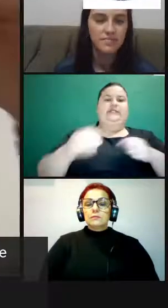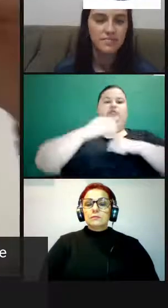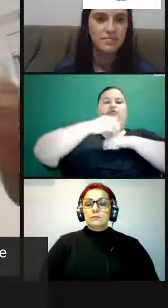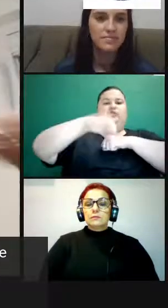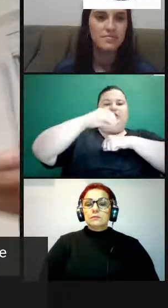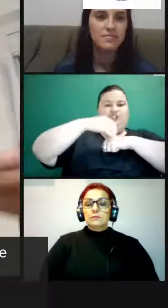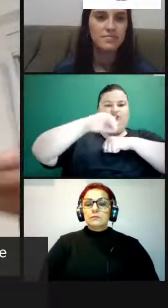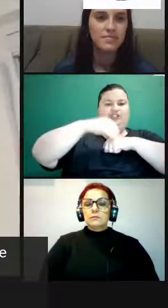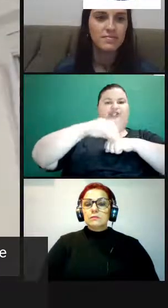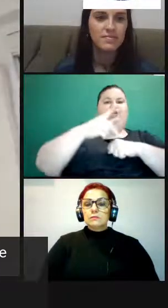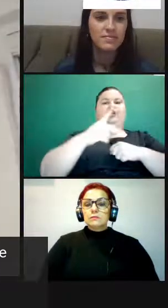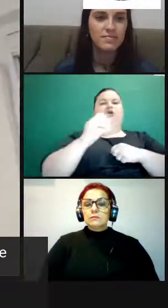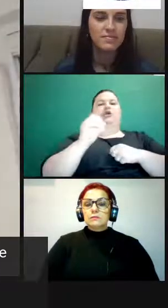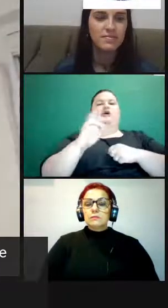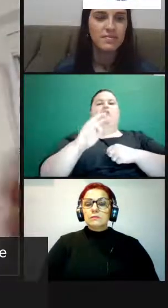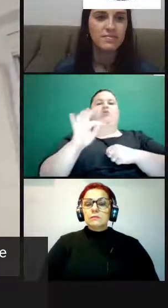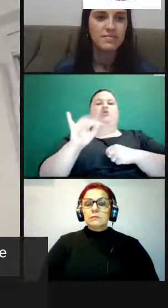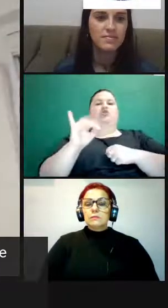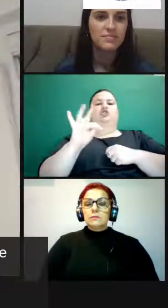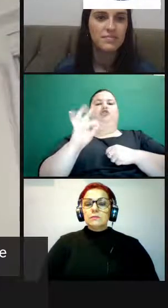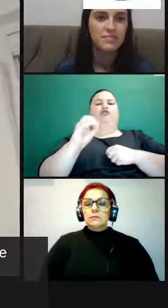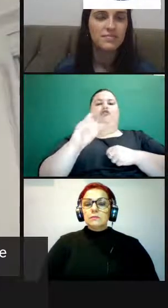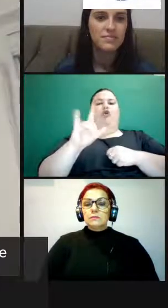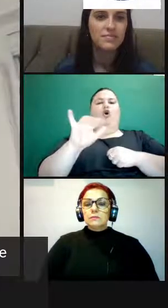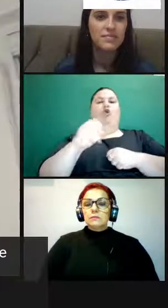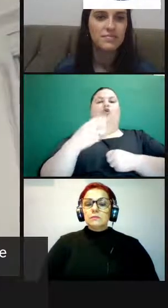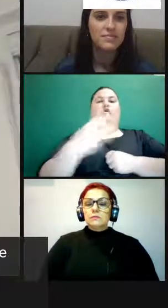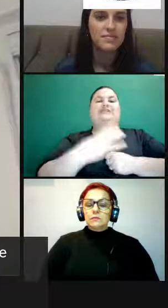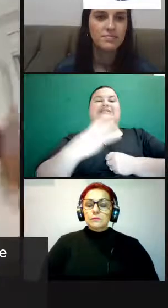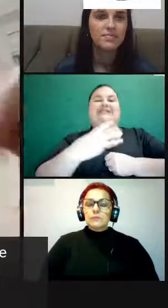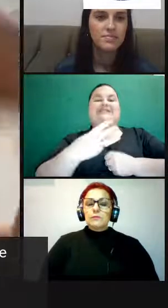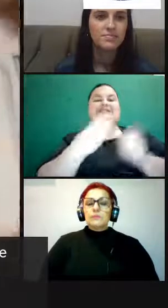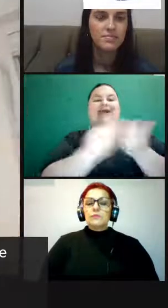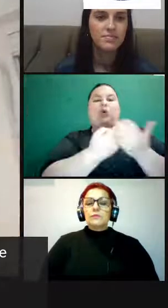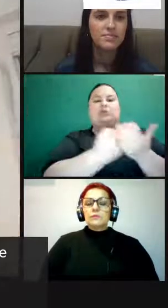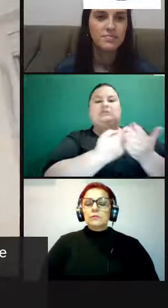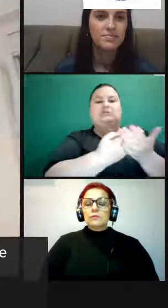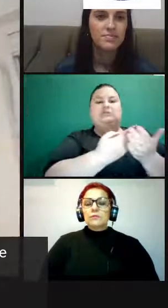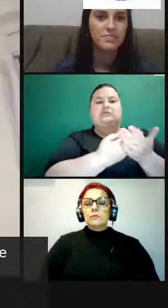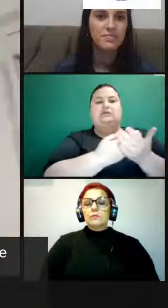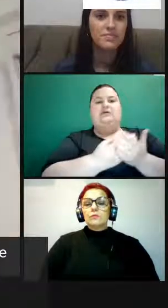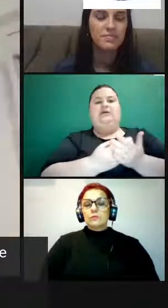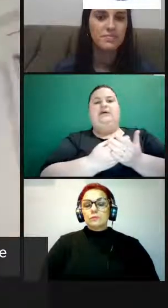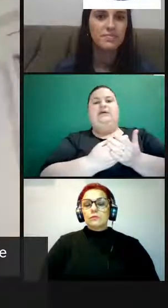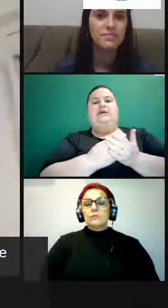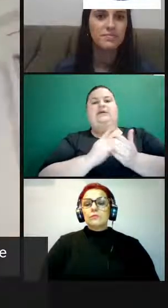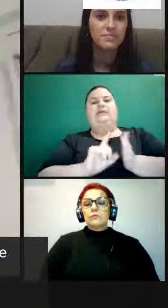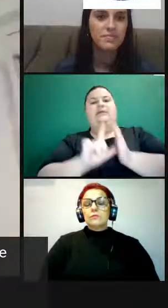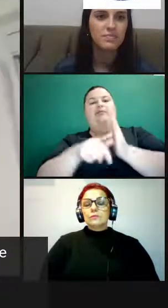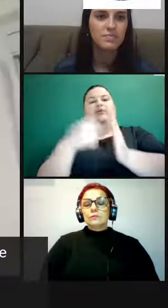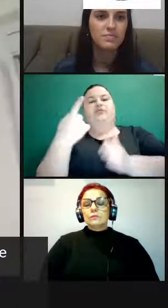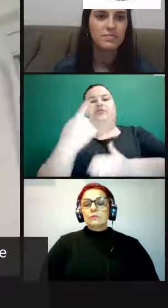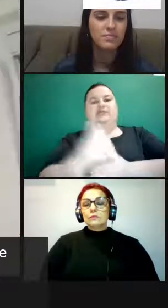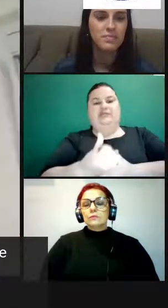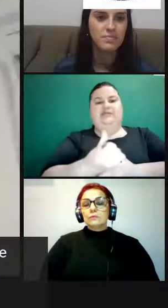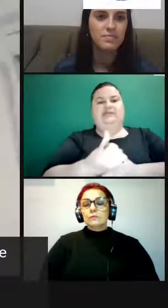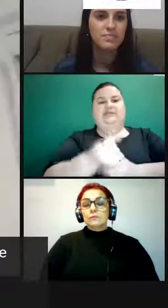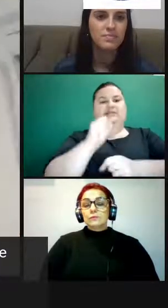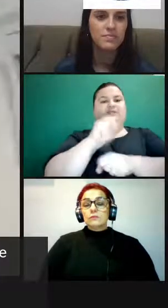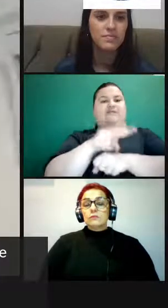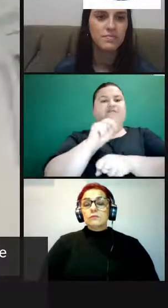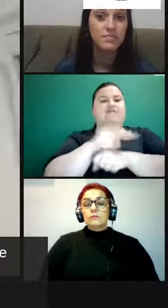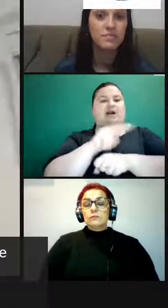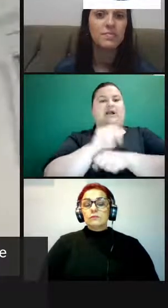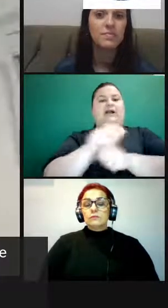por fora eu falo uma coisa bem organizadinha mesmo aí você três aulas vai ser bem massa e daí lá no dia dezesseis eu vou abrir vagas para a